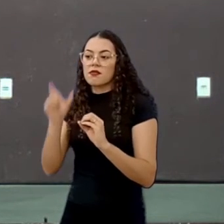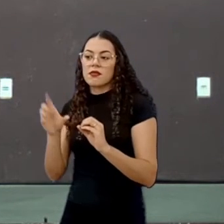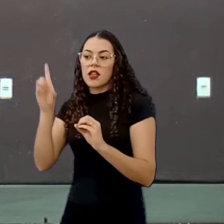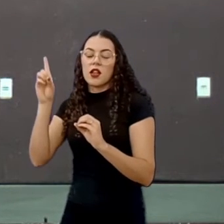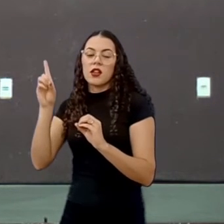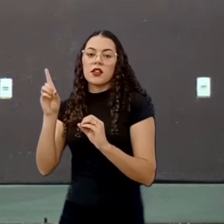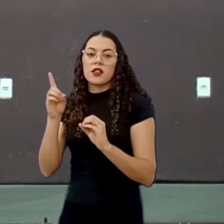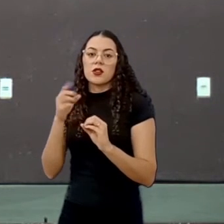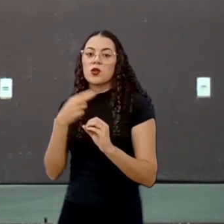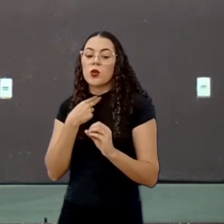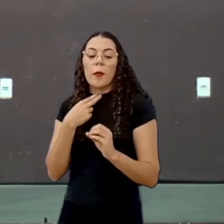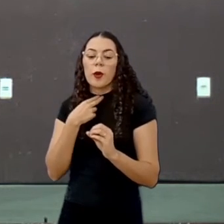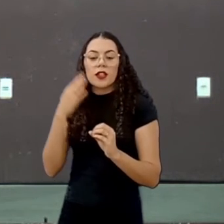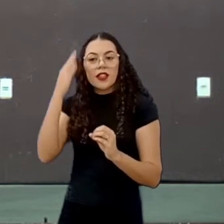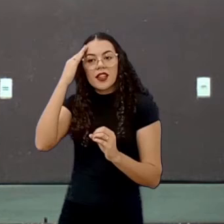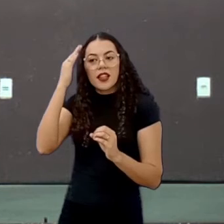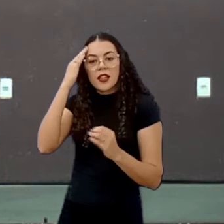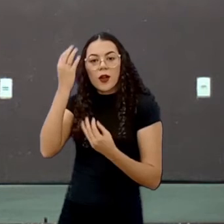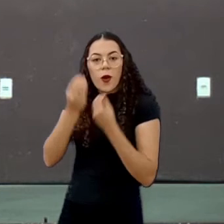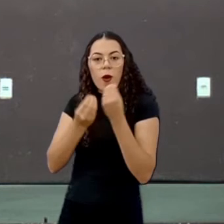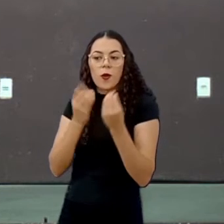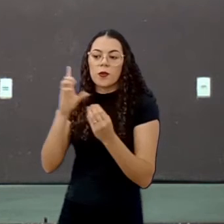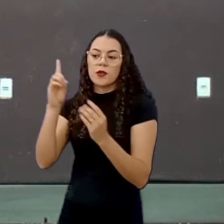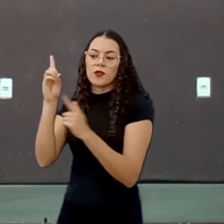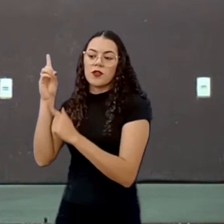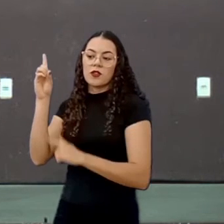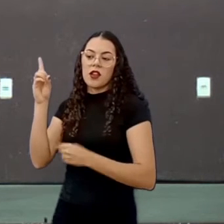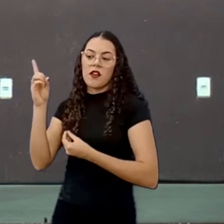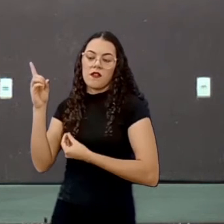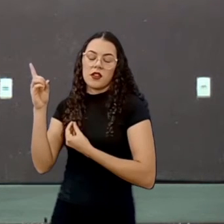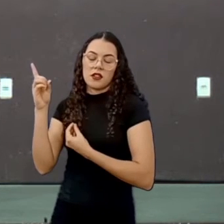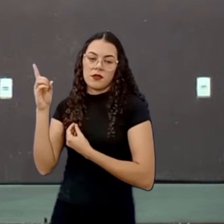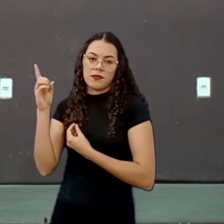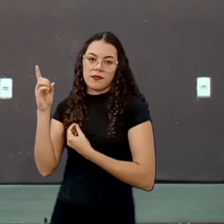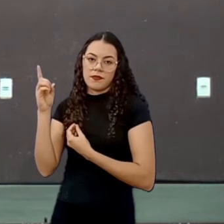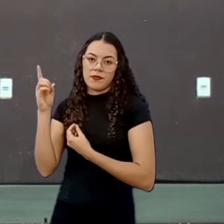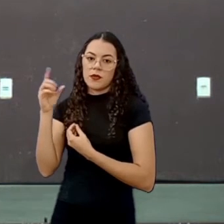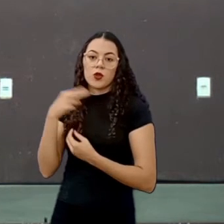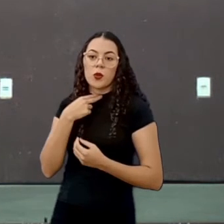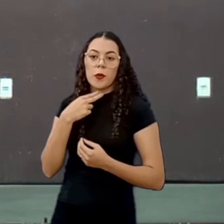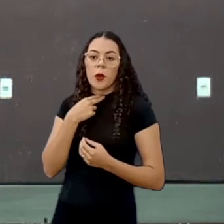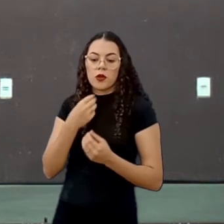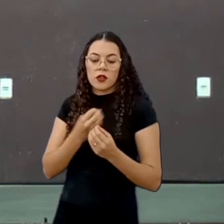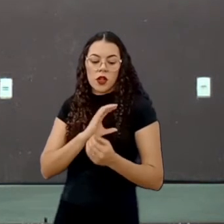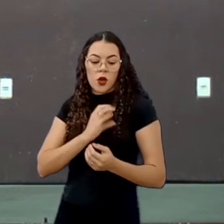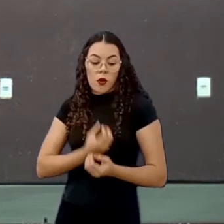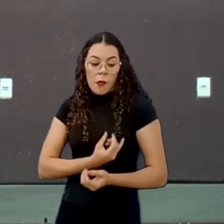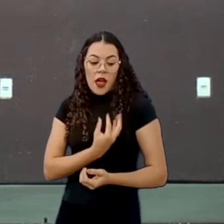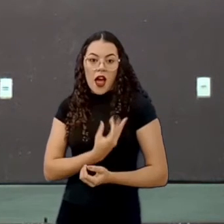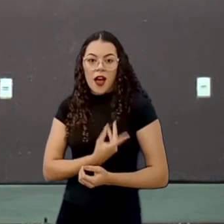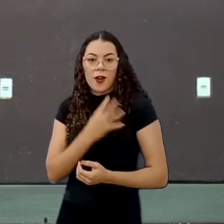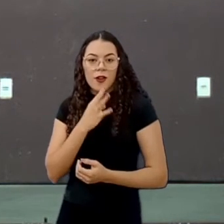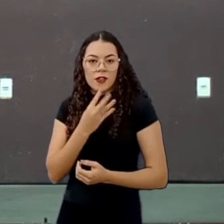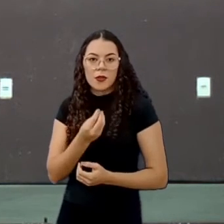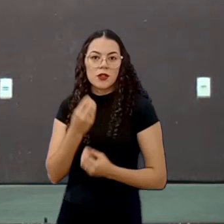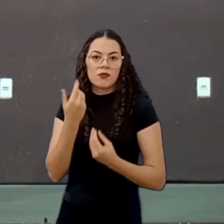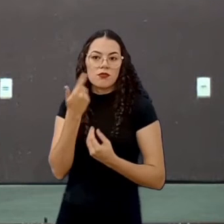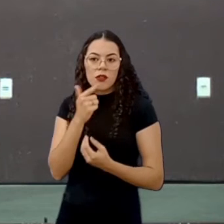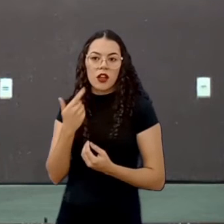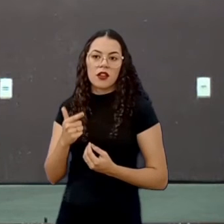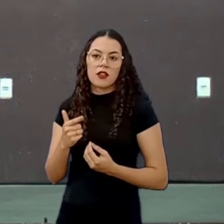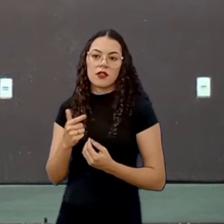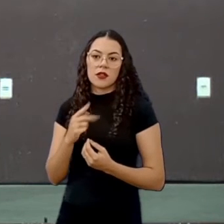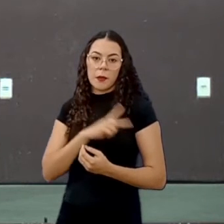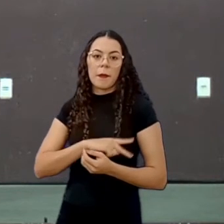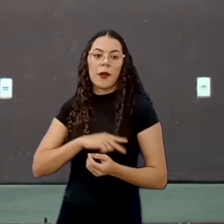você não poderá entender a vontade de Deus para a tua vida. Você não vai transbordar do pleno conhecimento de Deus. E Paulo